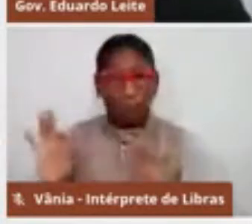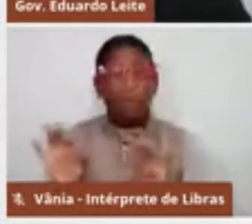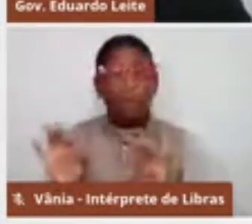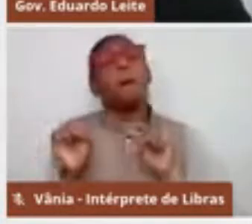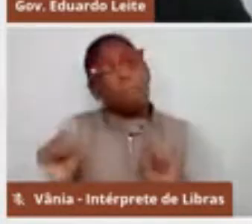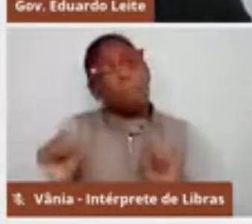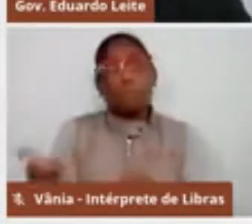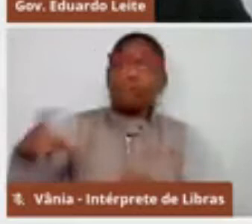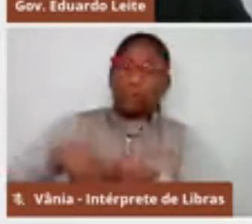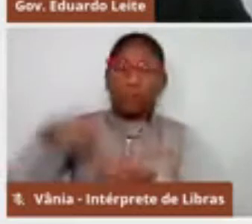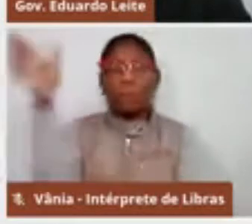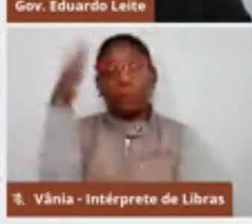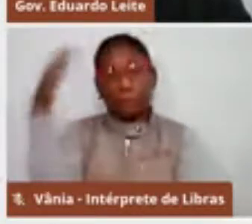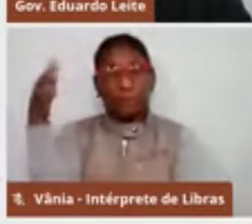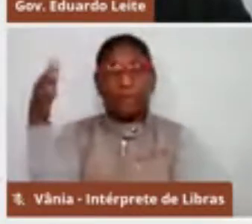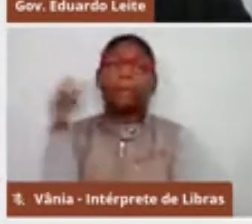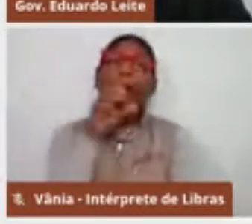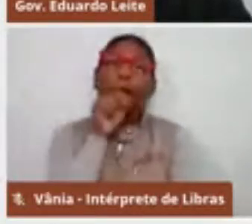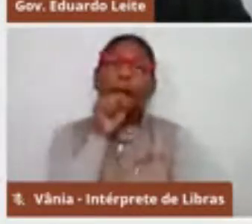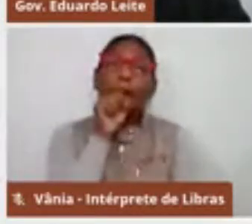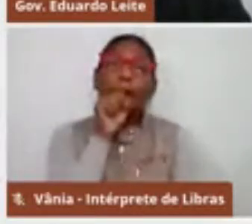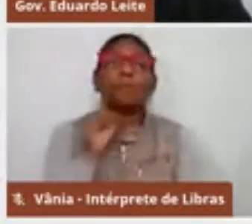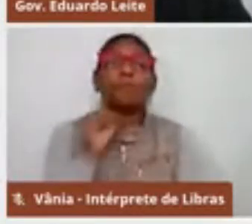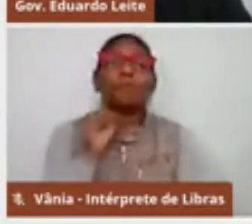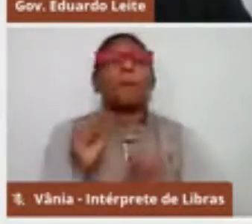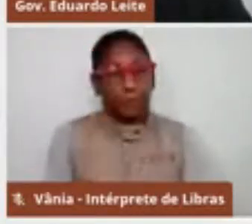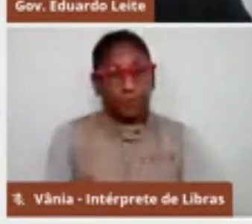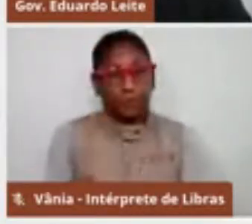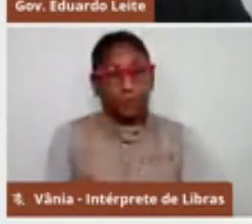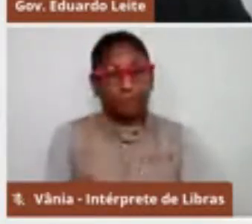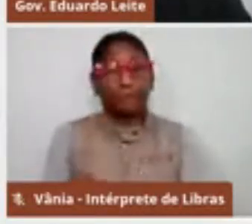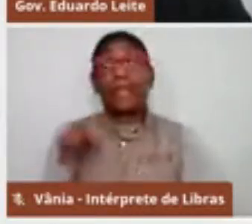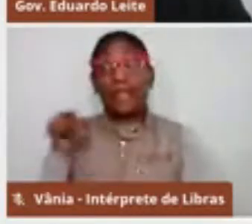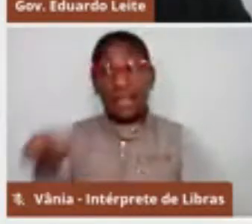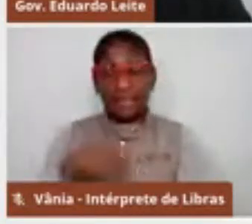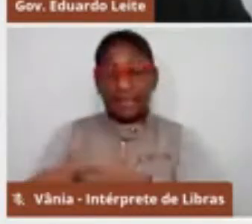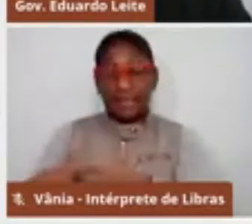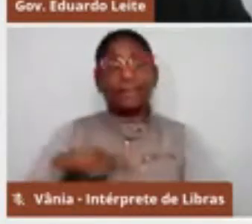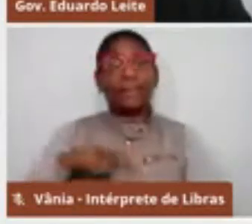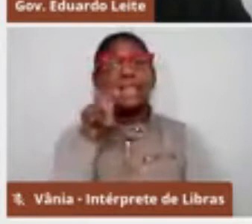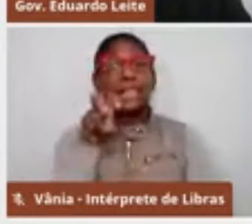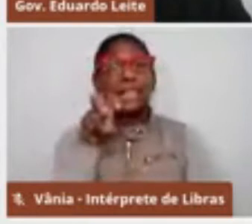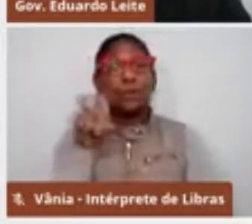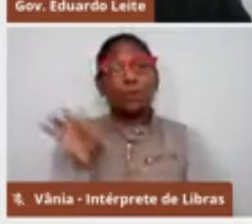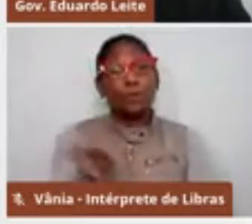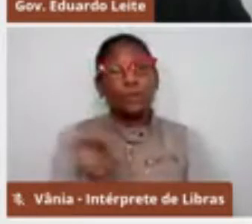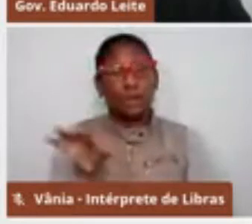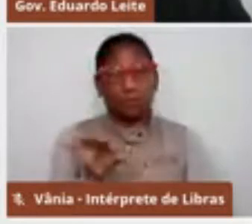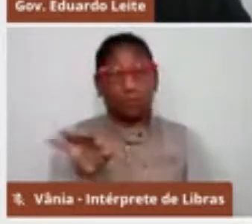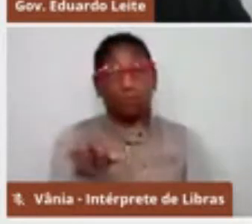os protocolos da bandeira laranja. Nesses municípios estão 5% da população gaúcha,